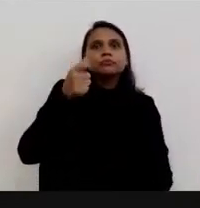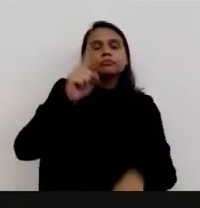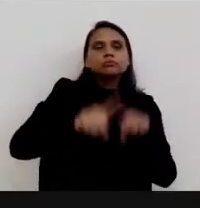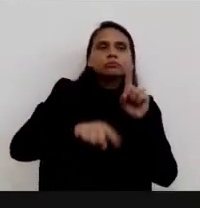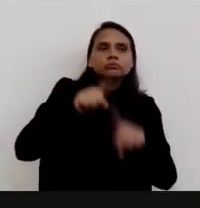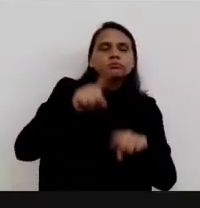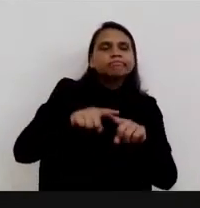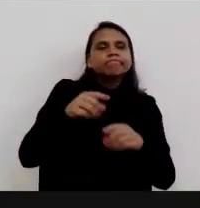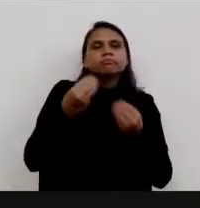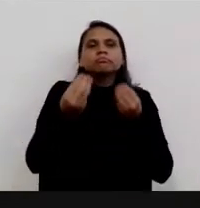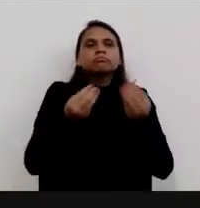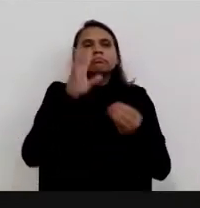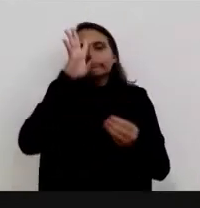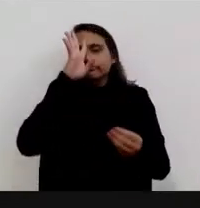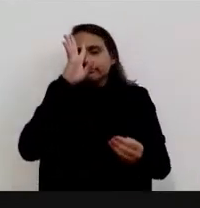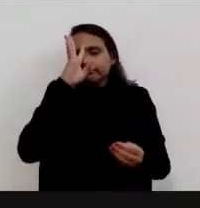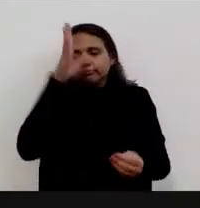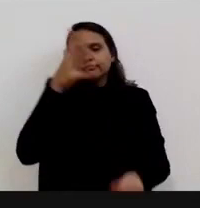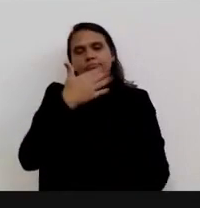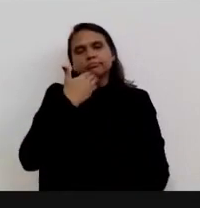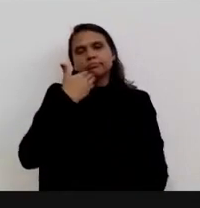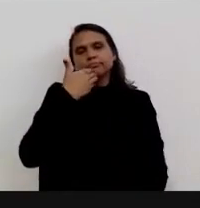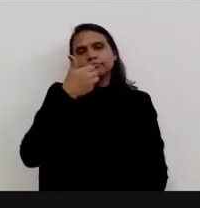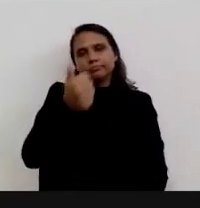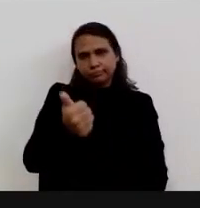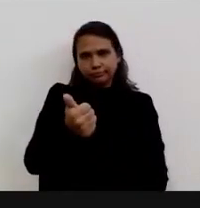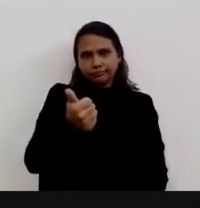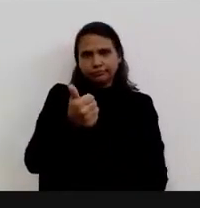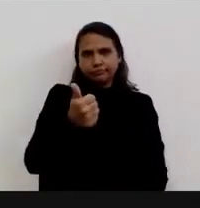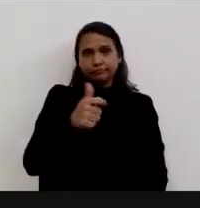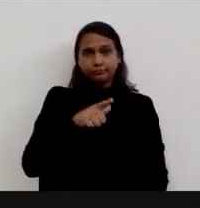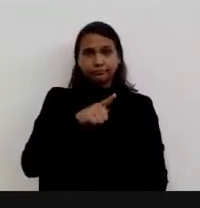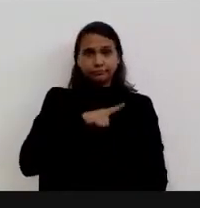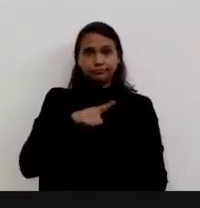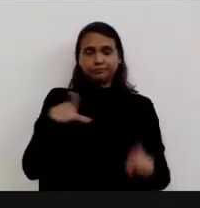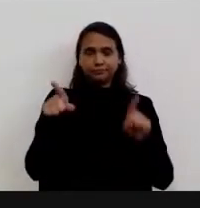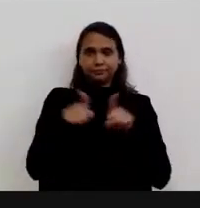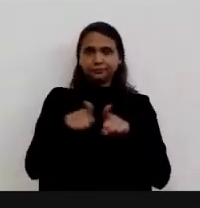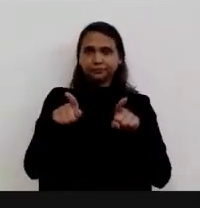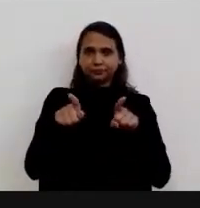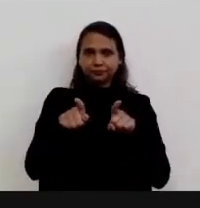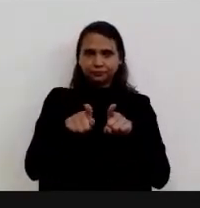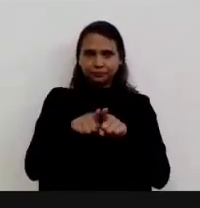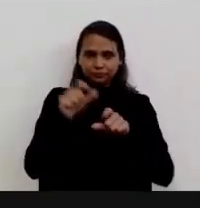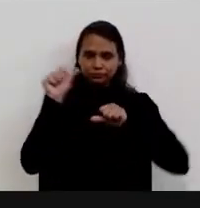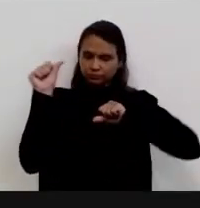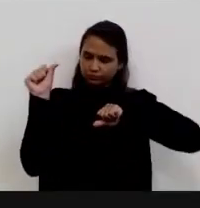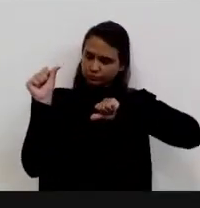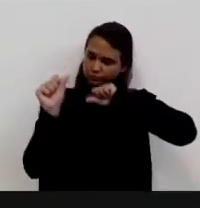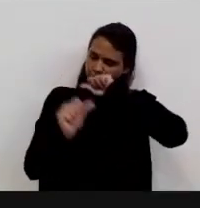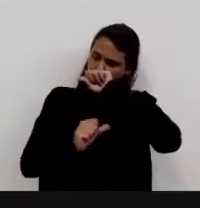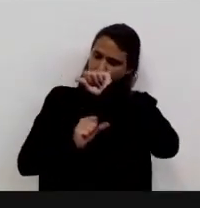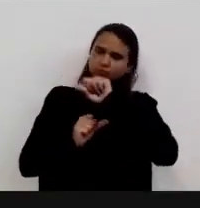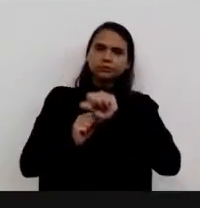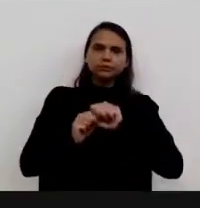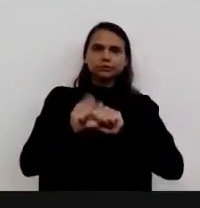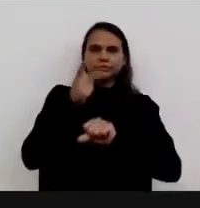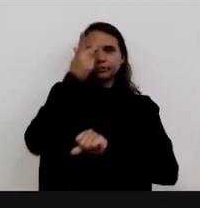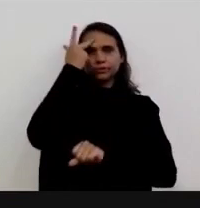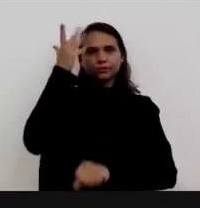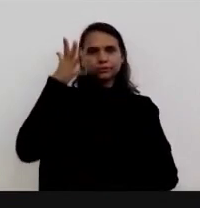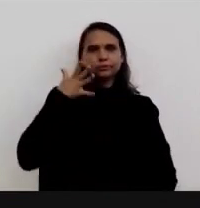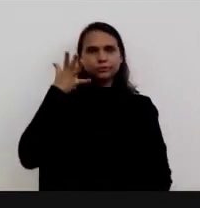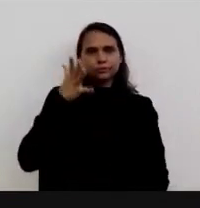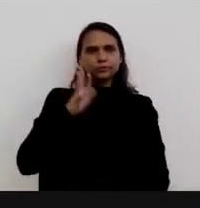ferramentas. Também teríamos a questão da diarização, que é simplesmente a mudança de oradores, não é